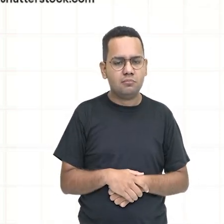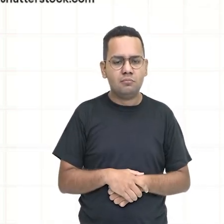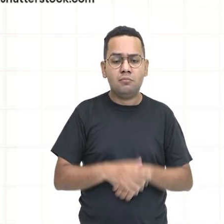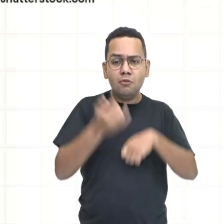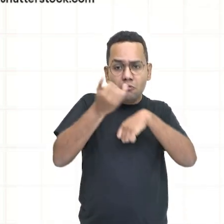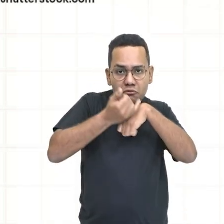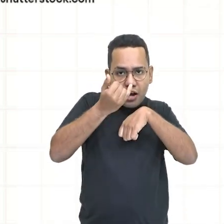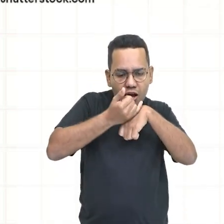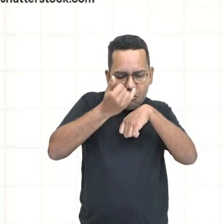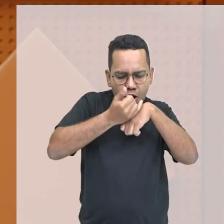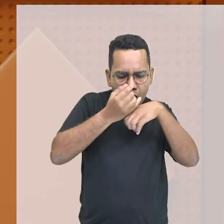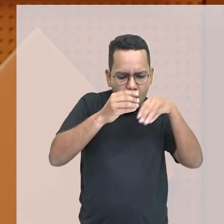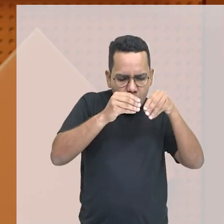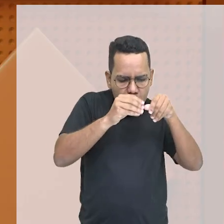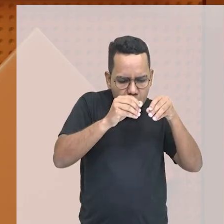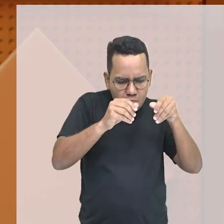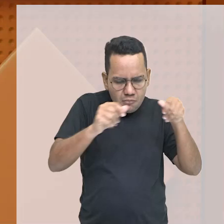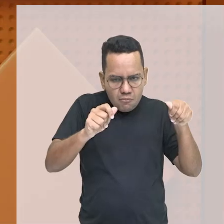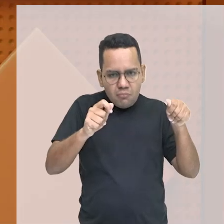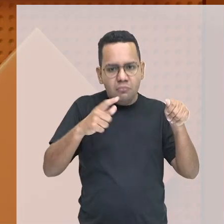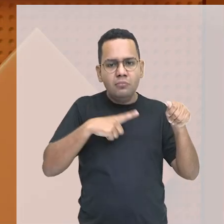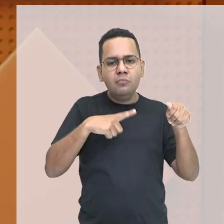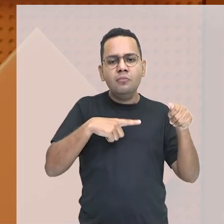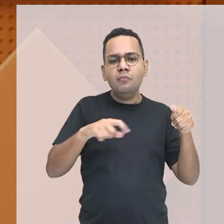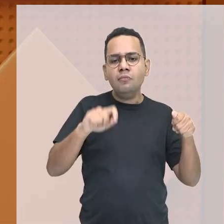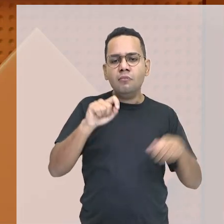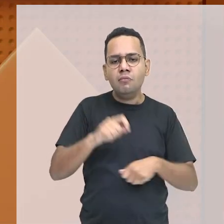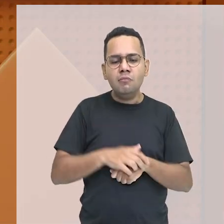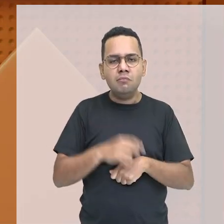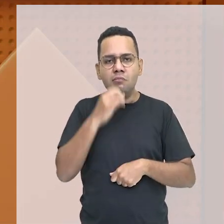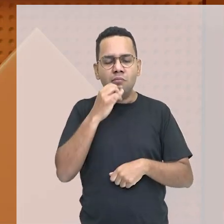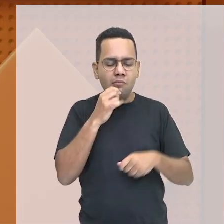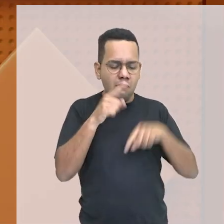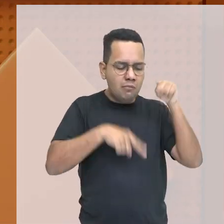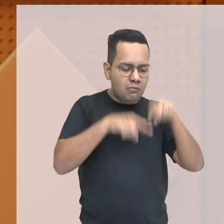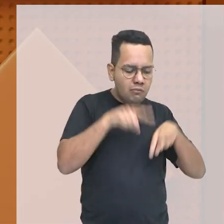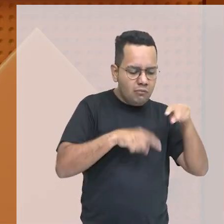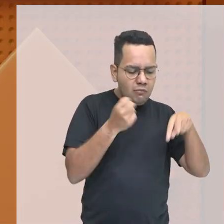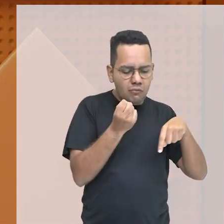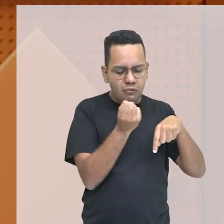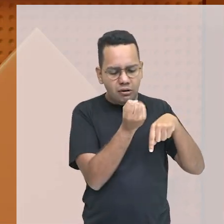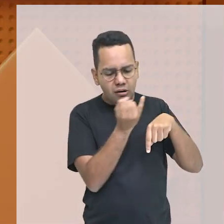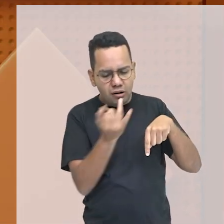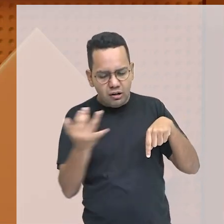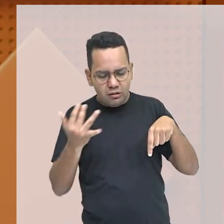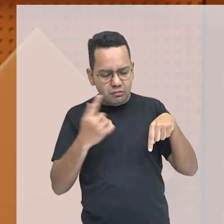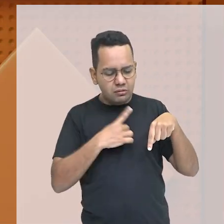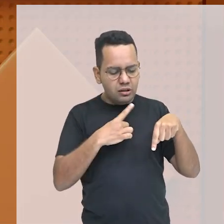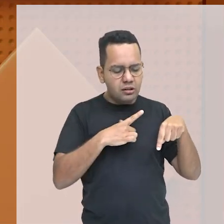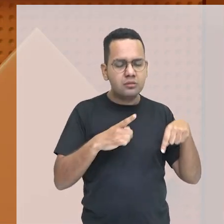você, quantos artigos, quantos materiais que nós temos aí no